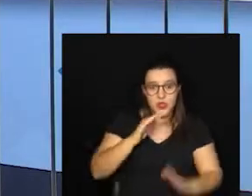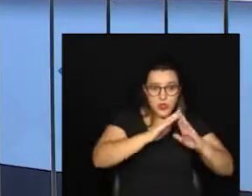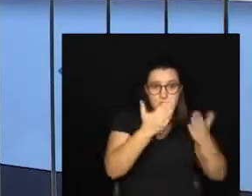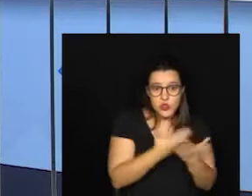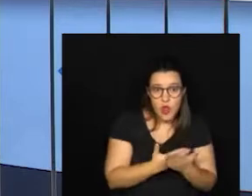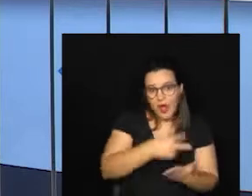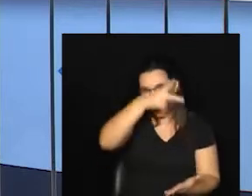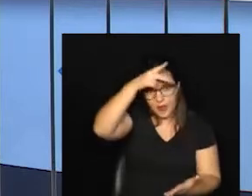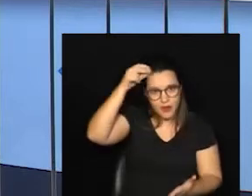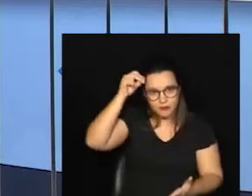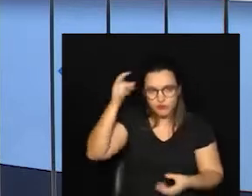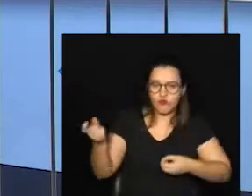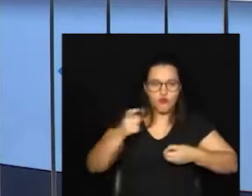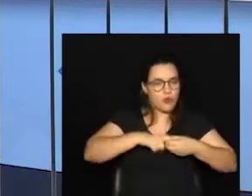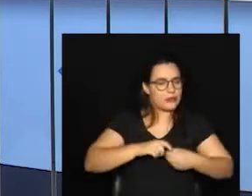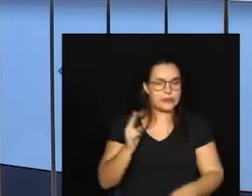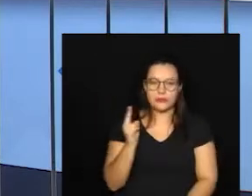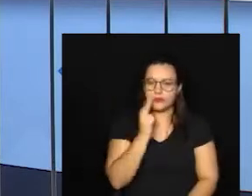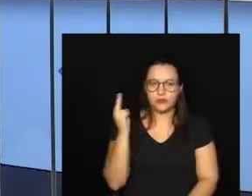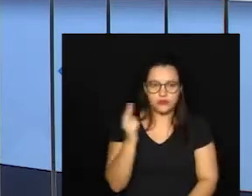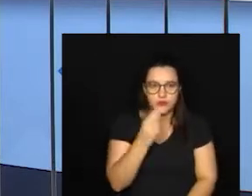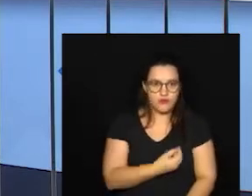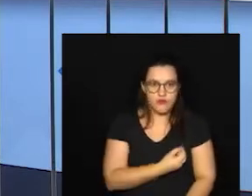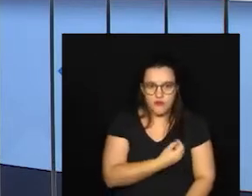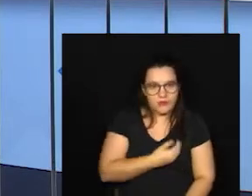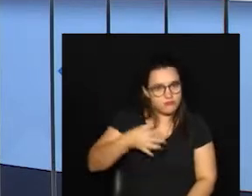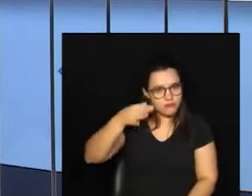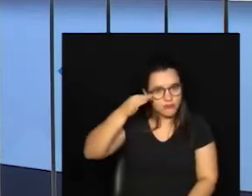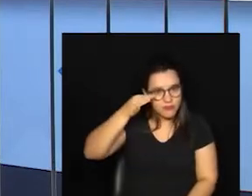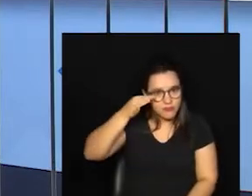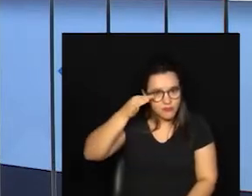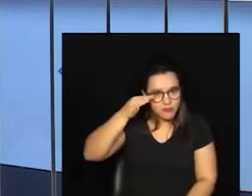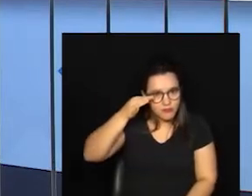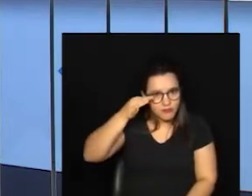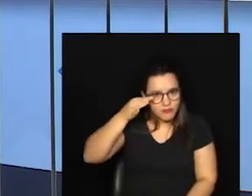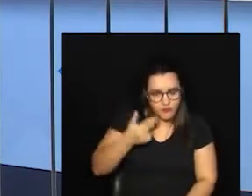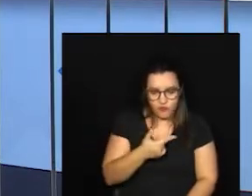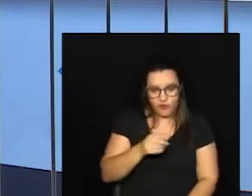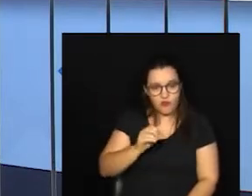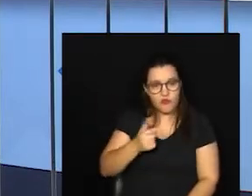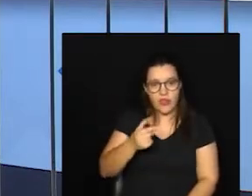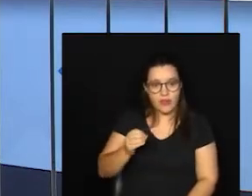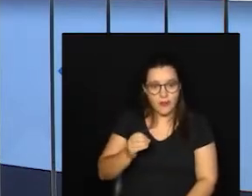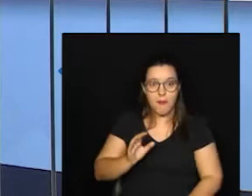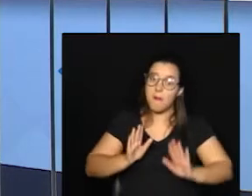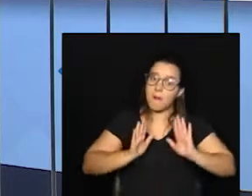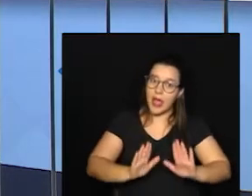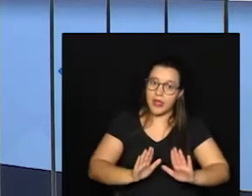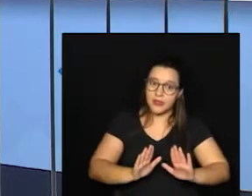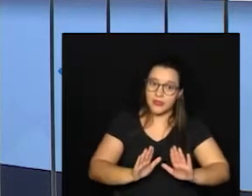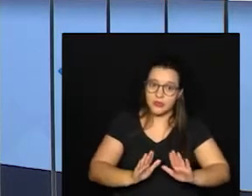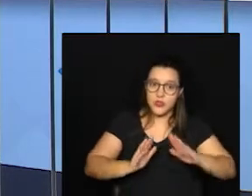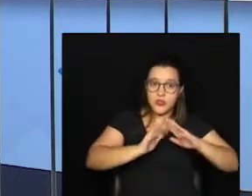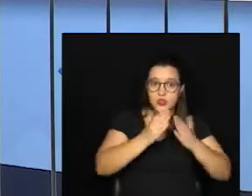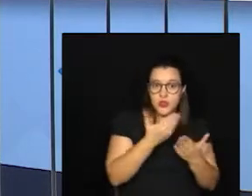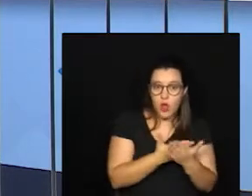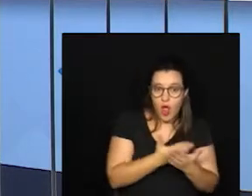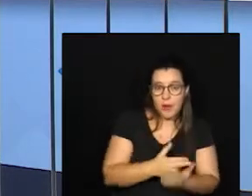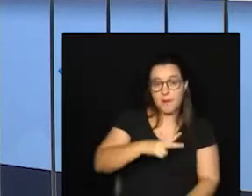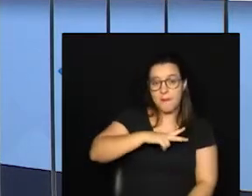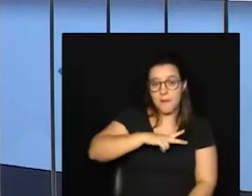de ensino não voltará às aulas presenciais ainda em 2020. Mas as aulas na